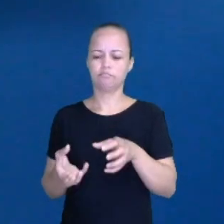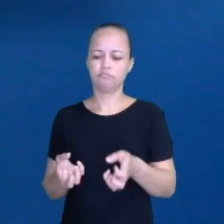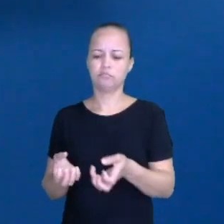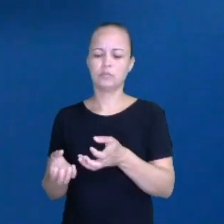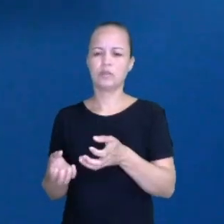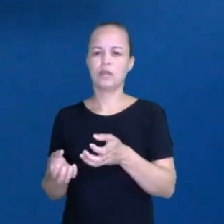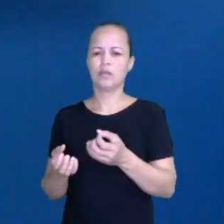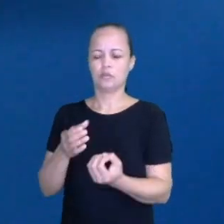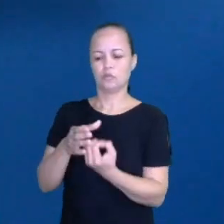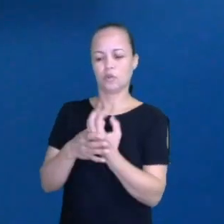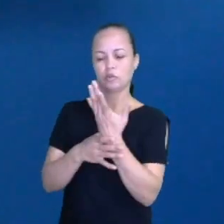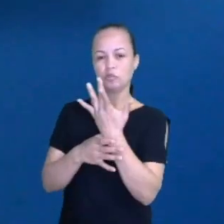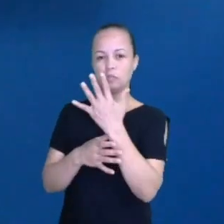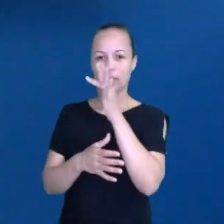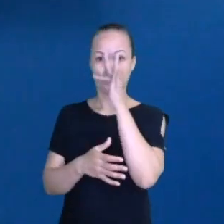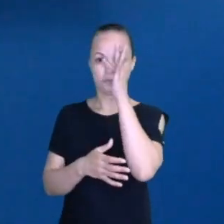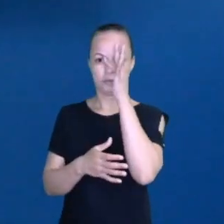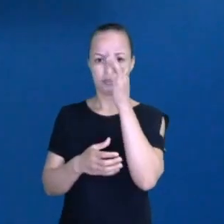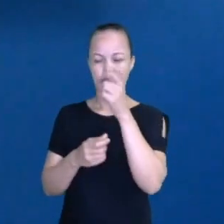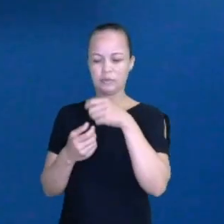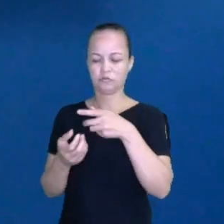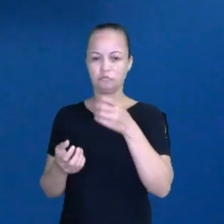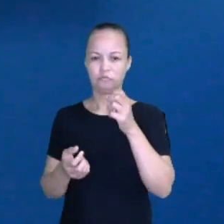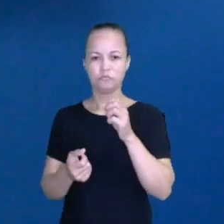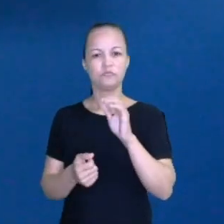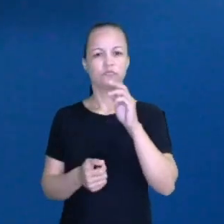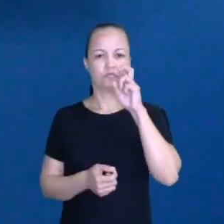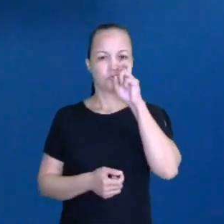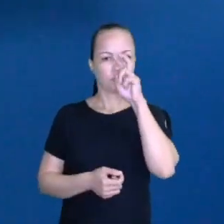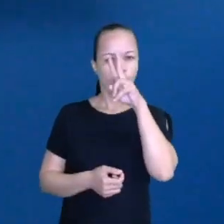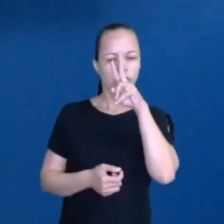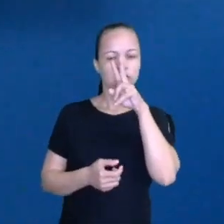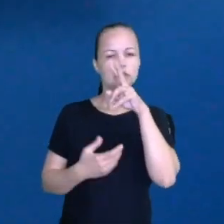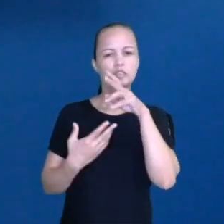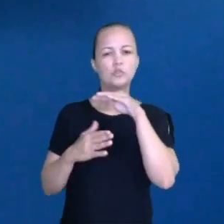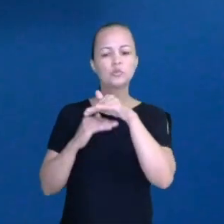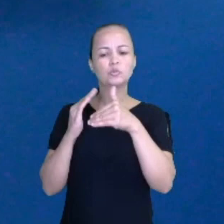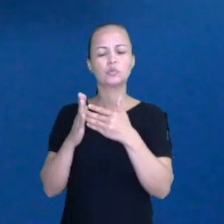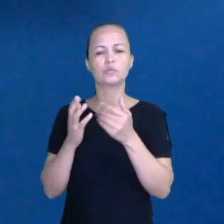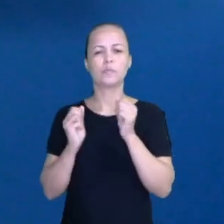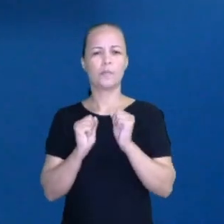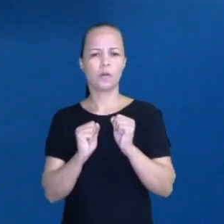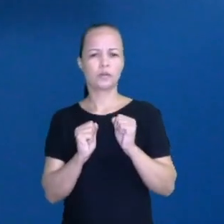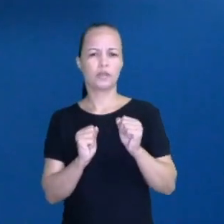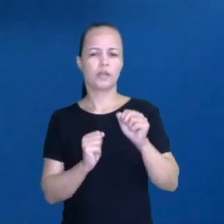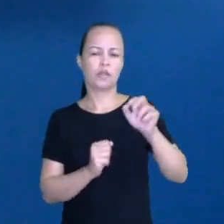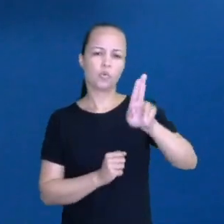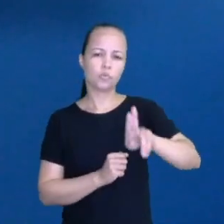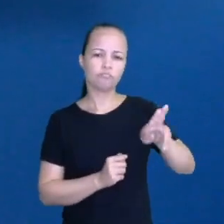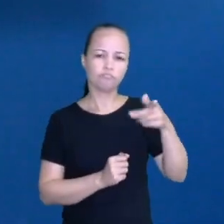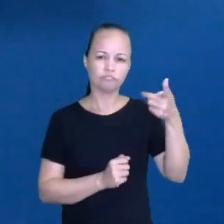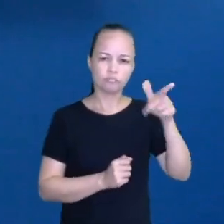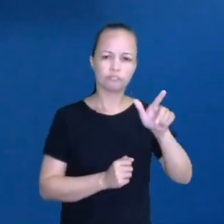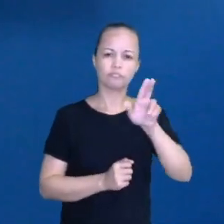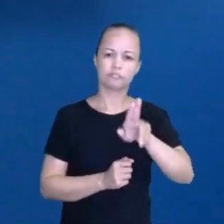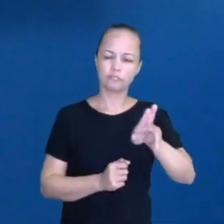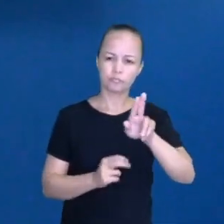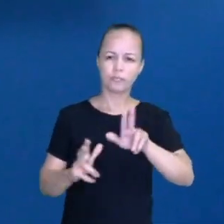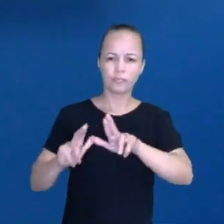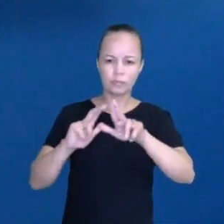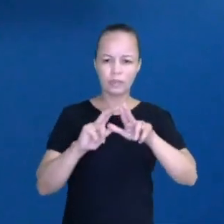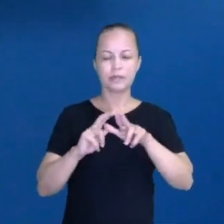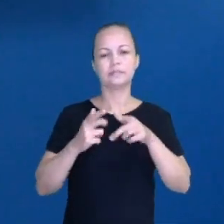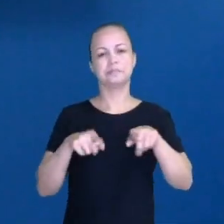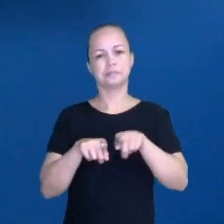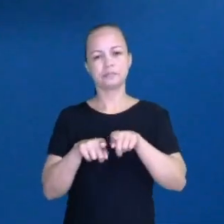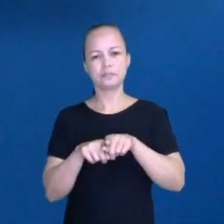fazer as plantas crescerem mais fortes e saudáveis. Percebeu que tudo pode ser ou reutilizado ou reciclado, ou você